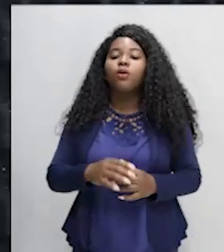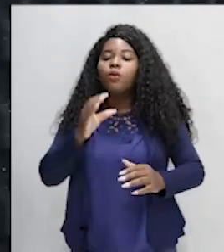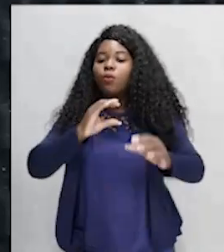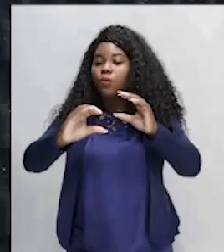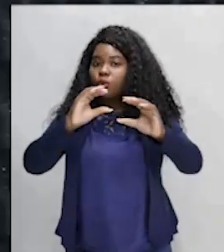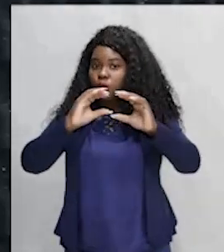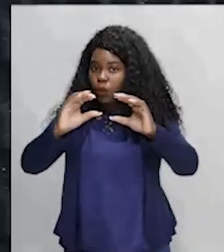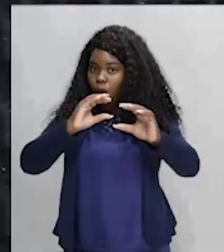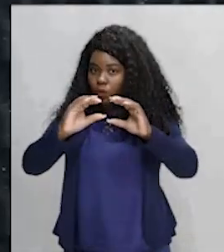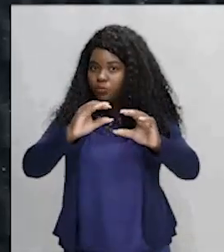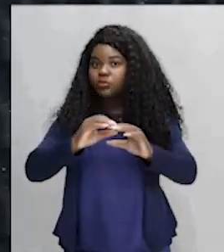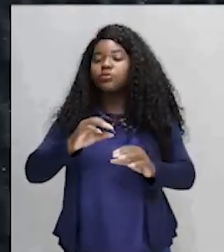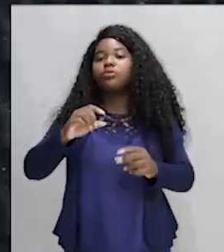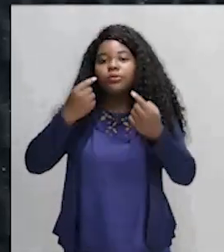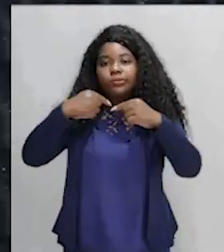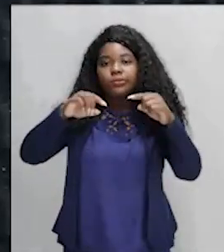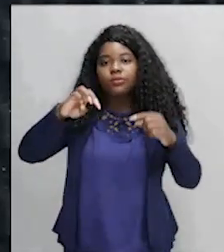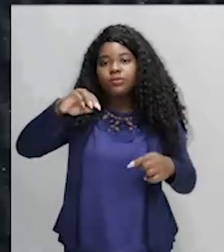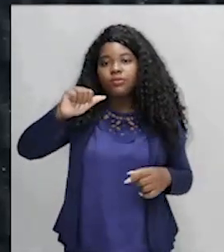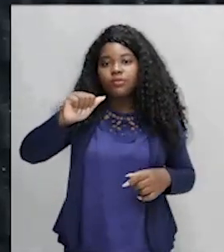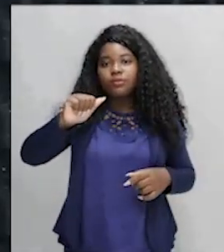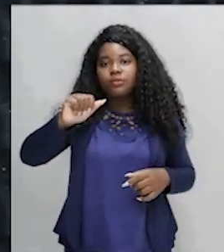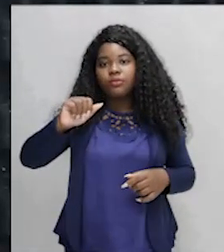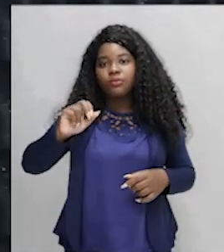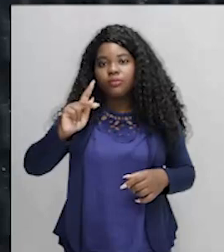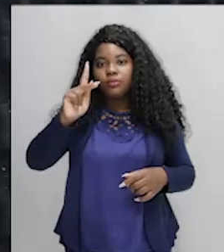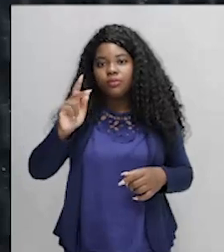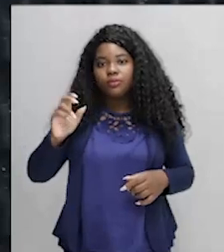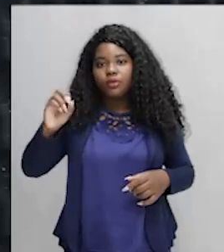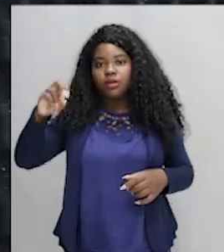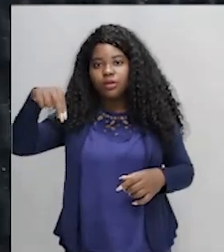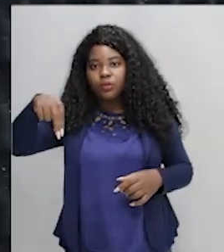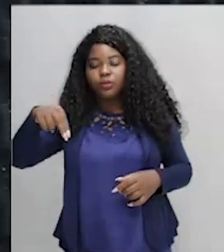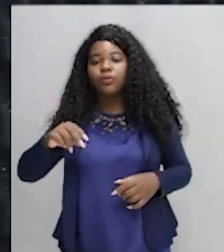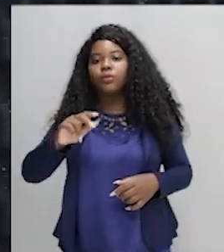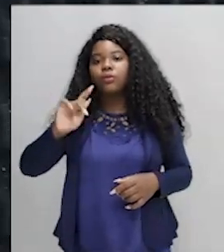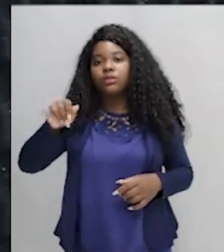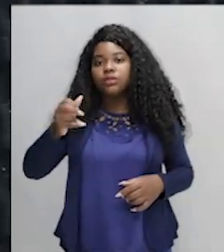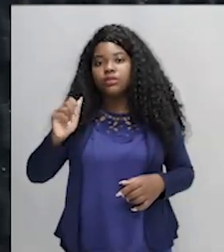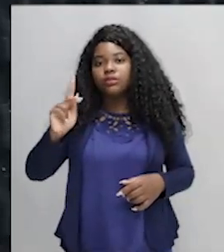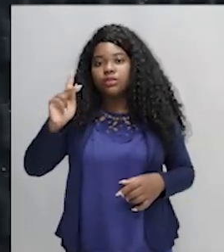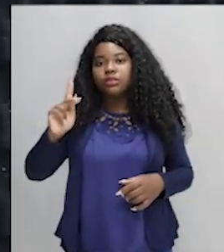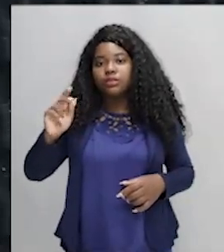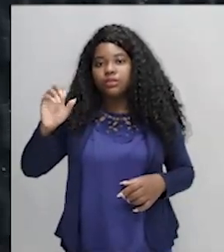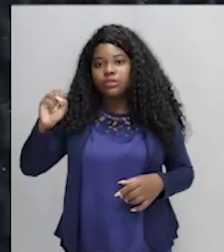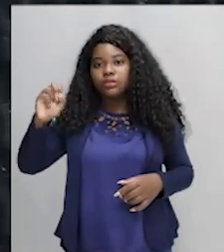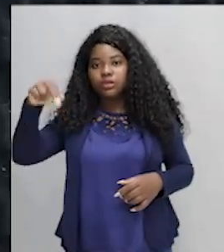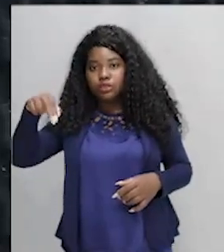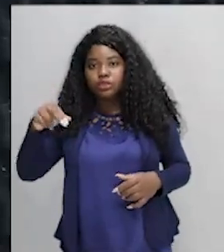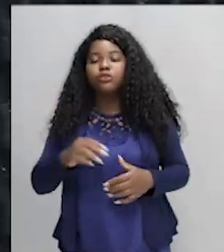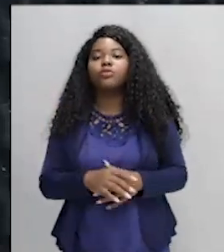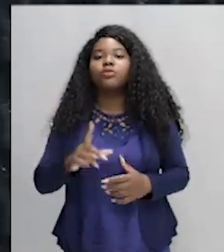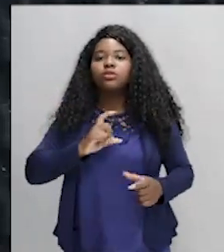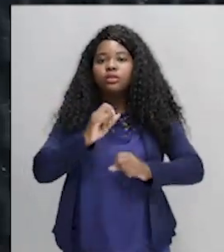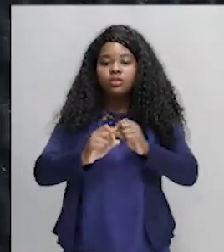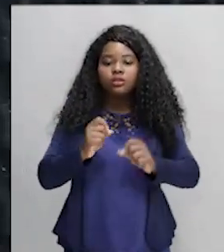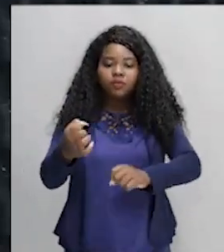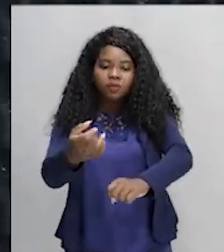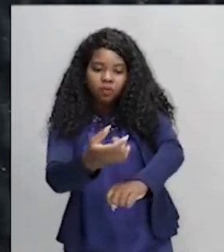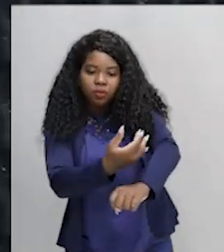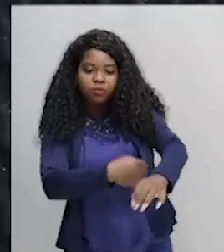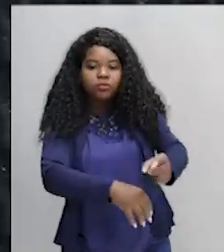chamado Michael Jackson teve manifestação de homenagem a ele durante o processo dele. Foi literalmente um